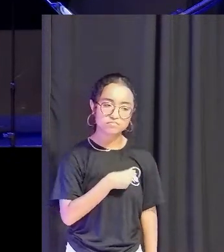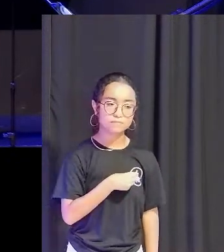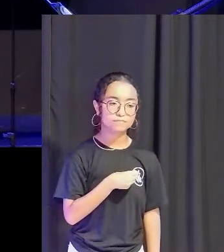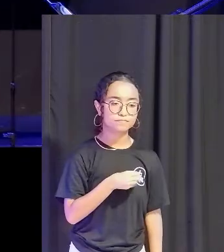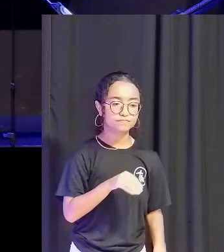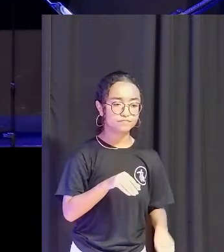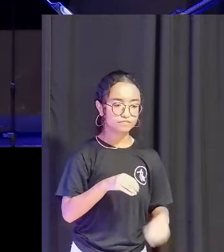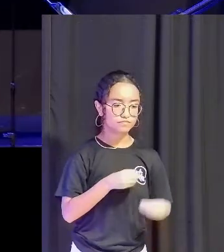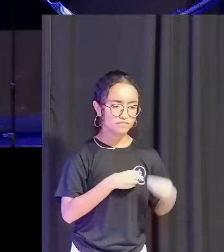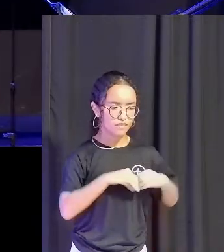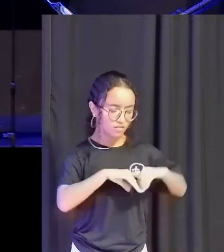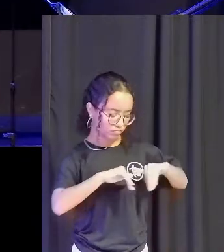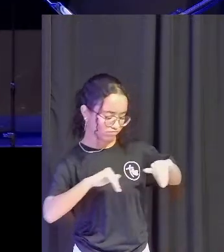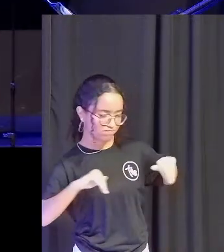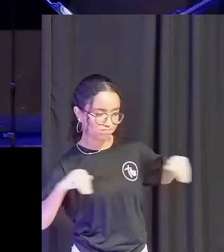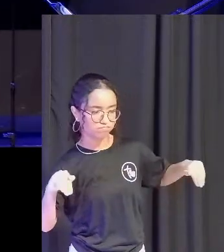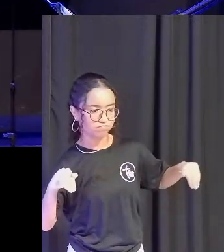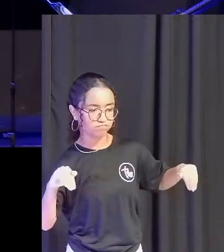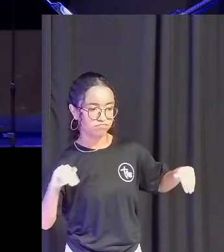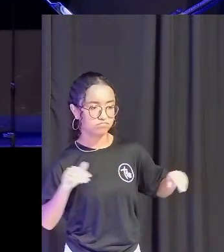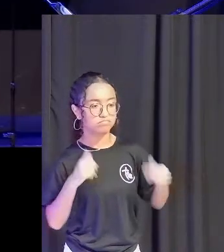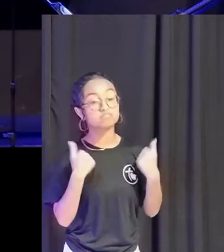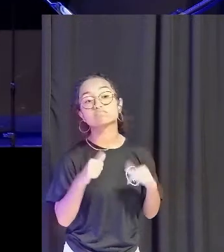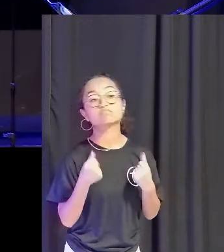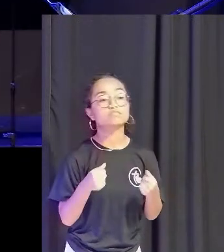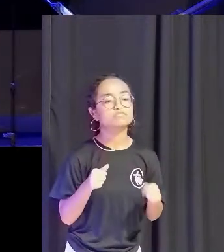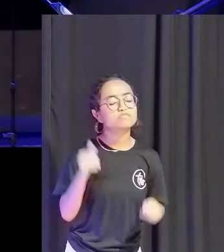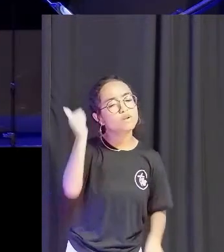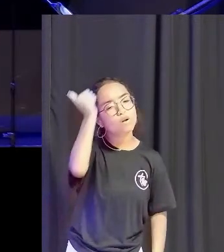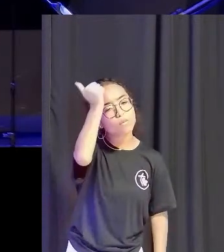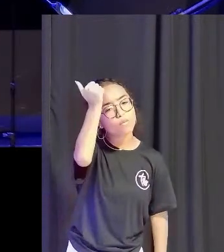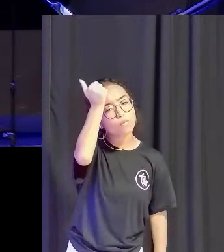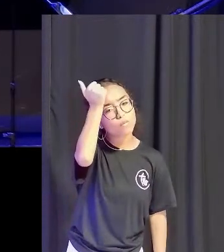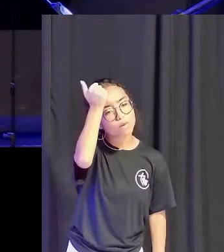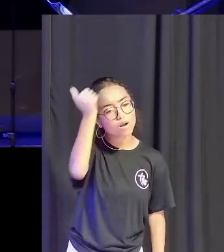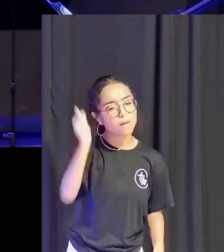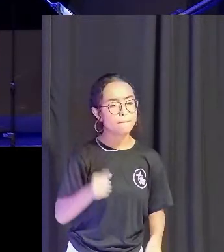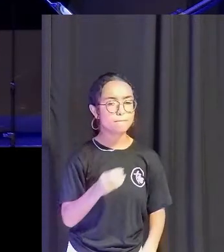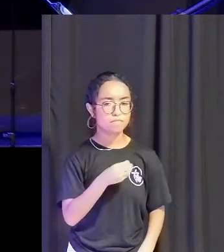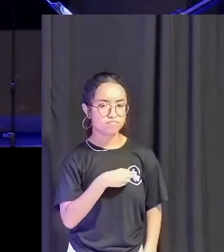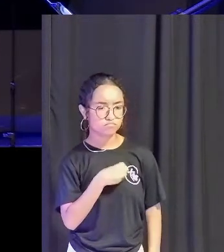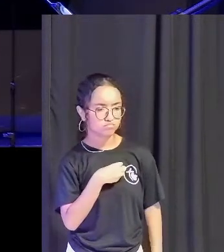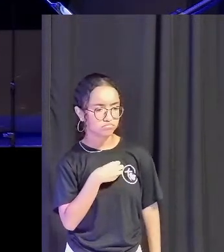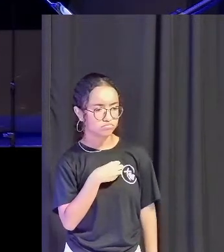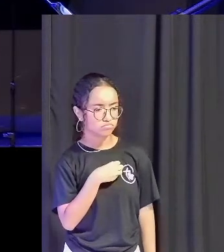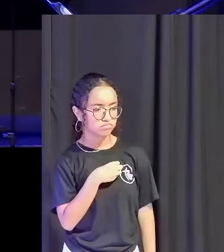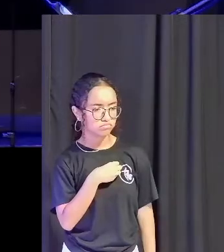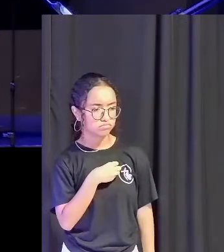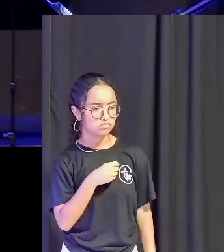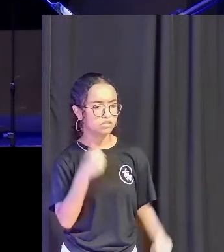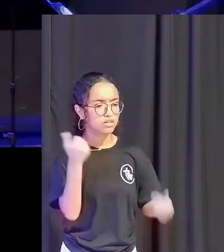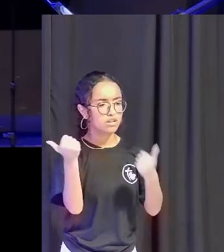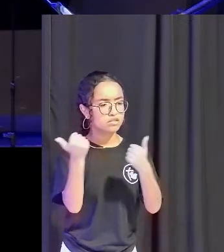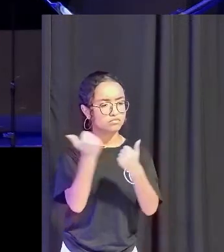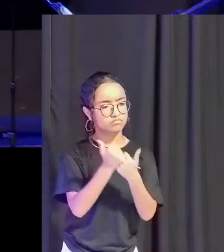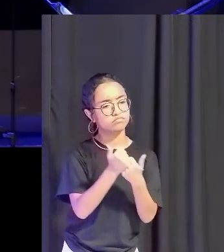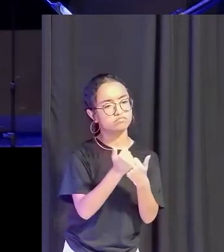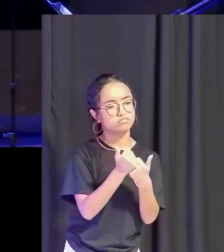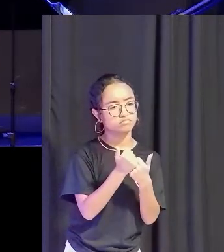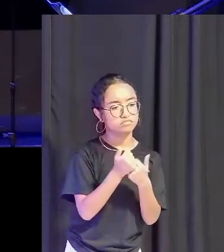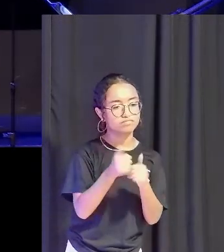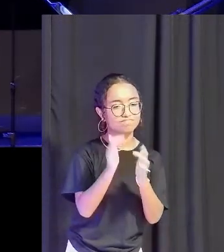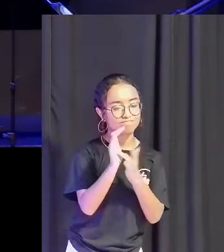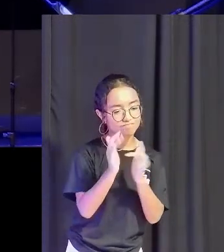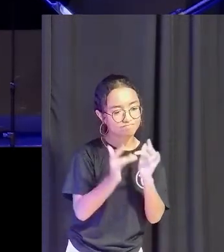que te arrepender de teus pecados e colocar a Jesus Cristo como teu Senhor, te salvando dos teus